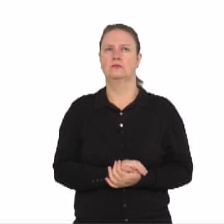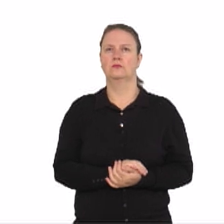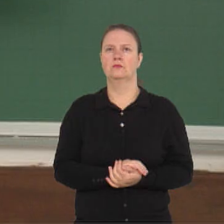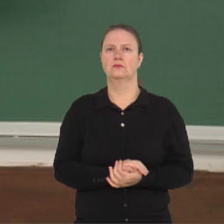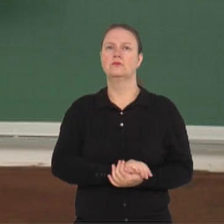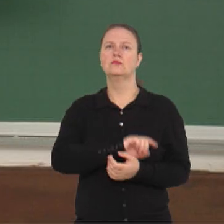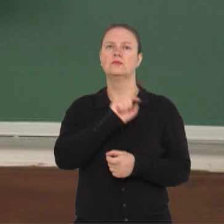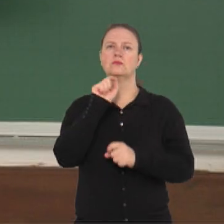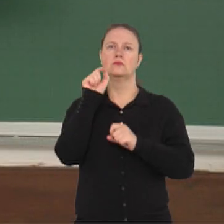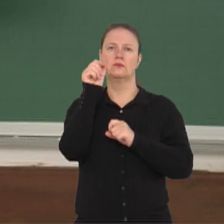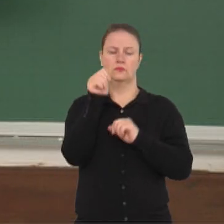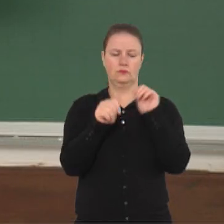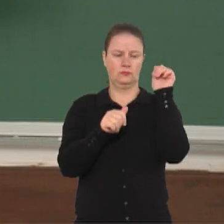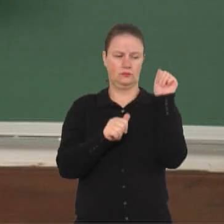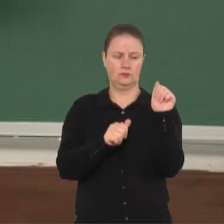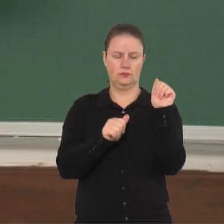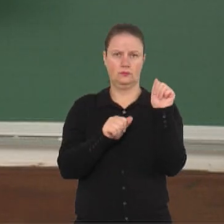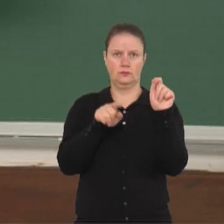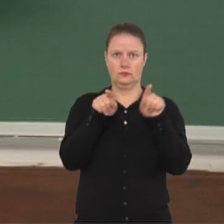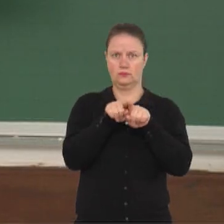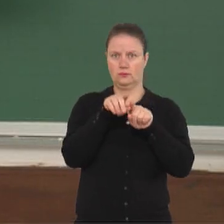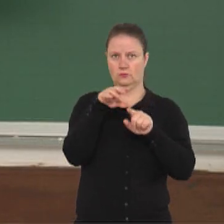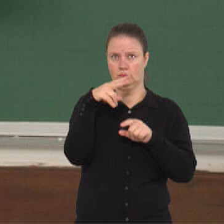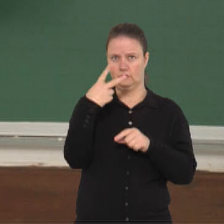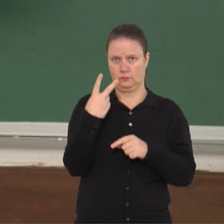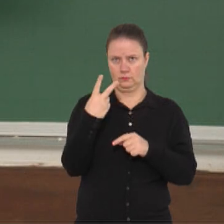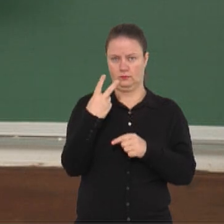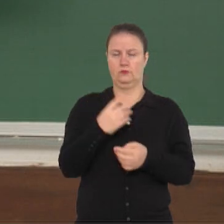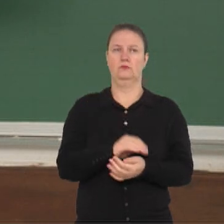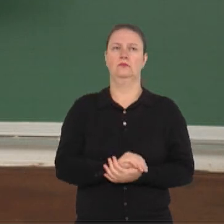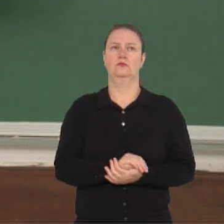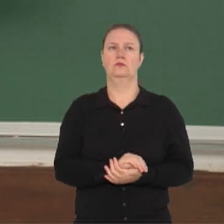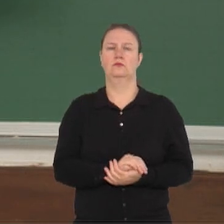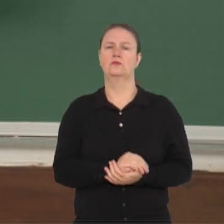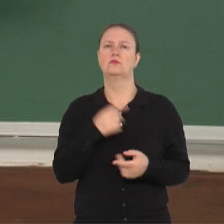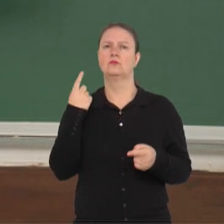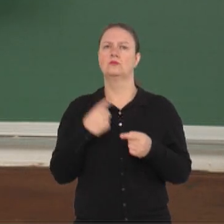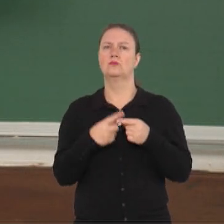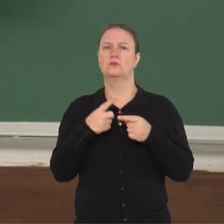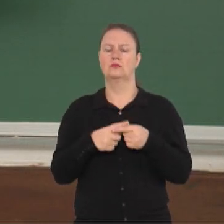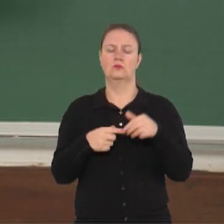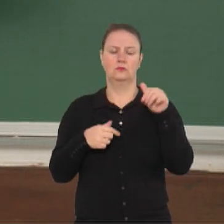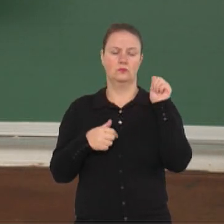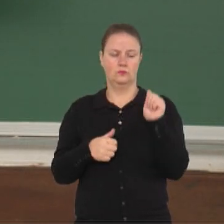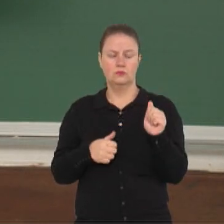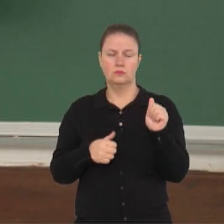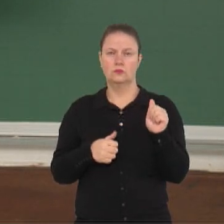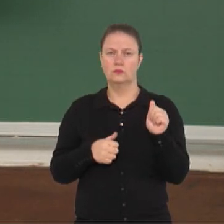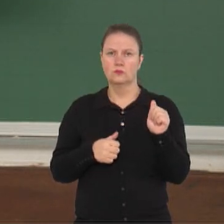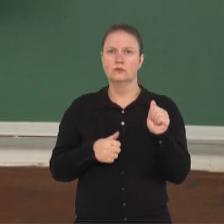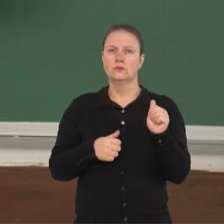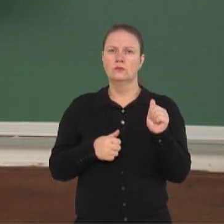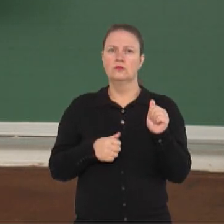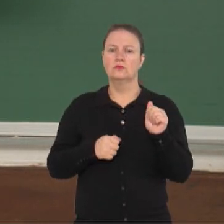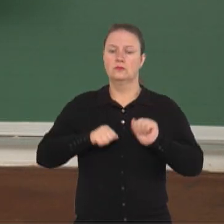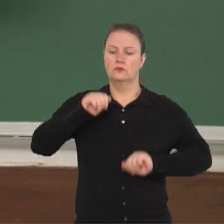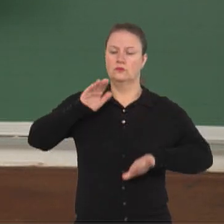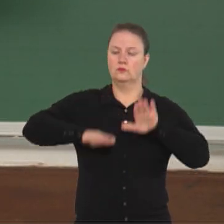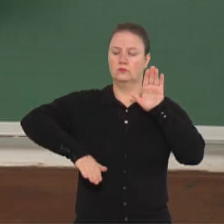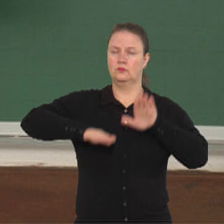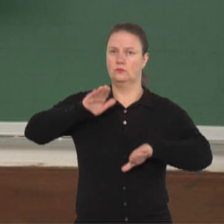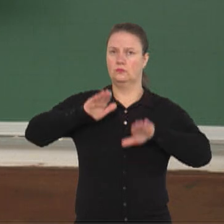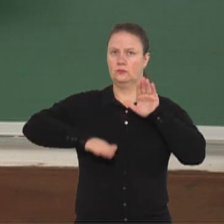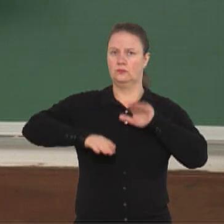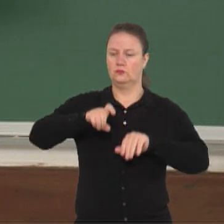O coeficiente a vale 2. Por quê? Porque o coeficiente a acompanha a variável x²,